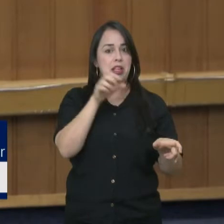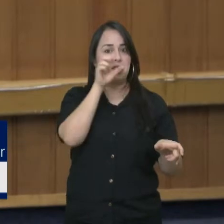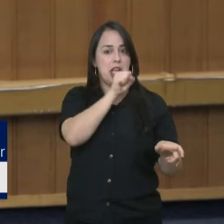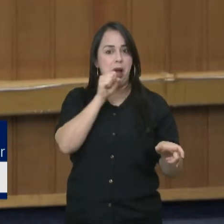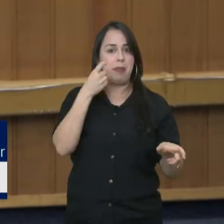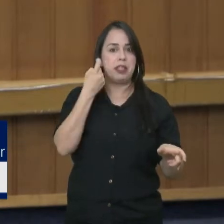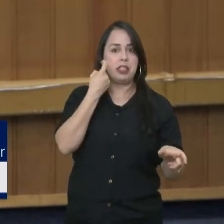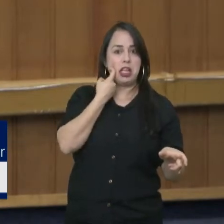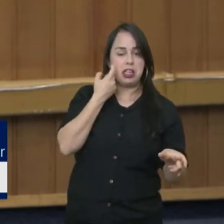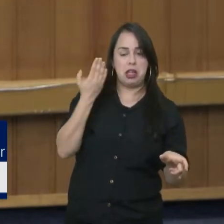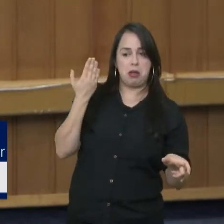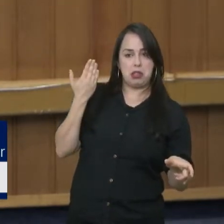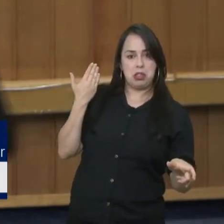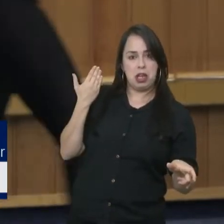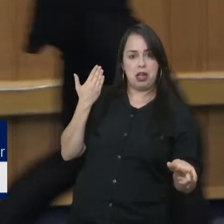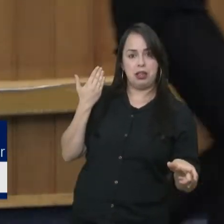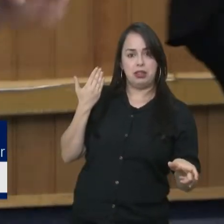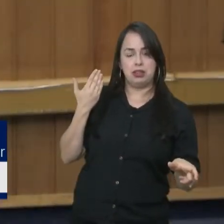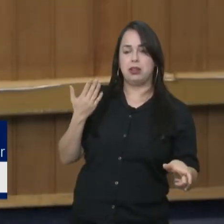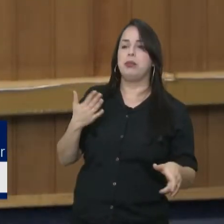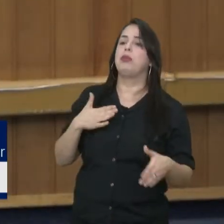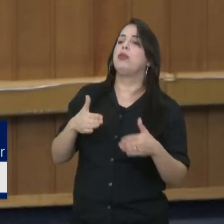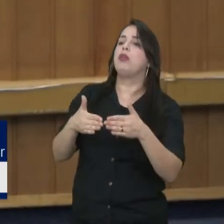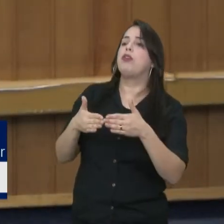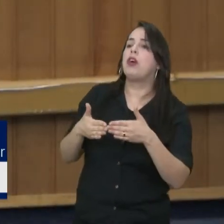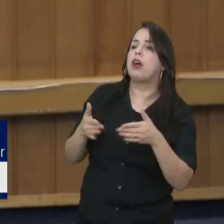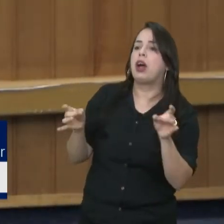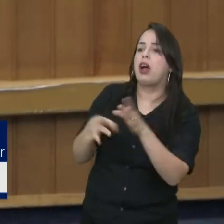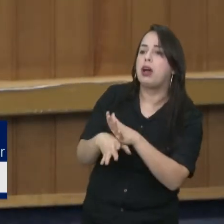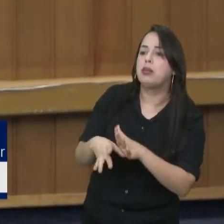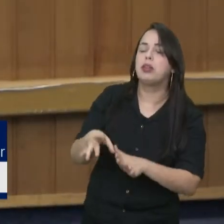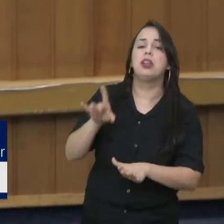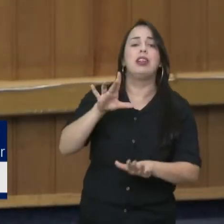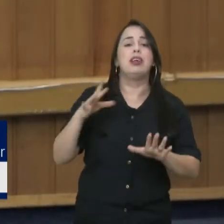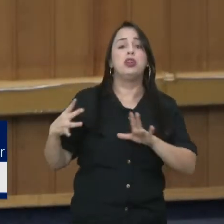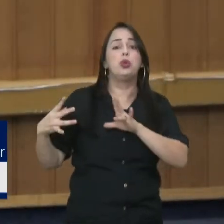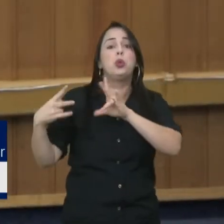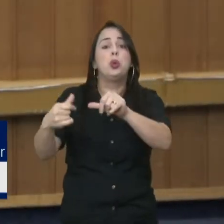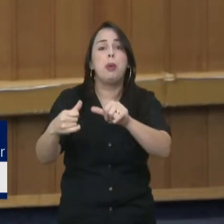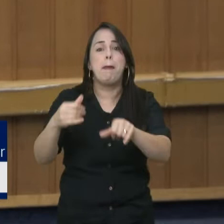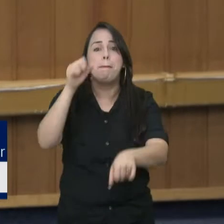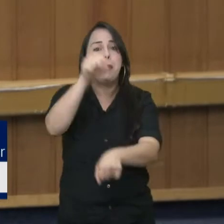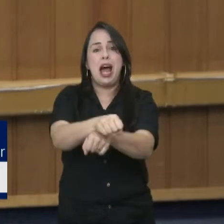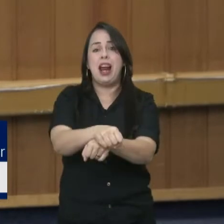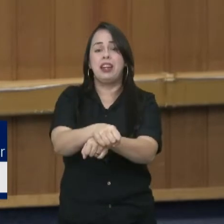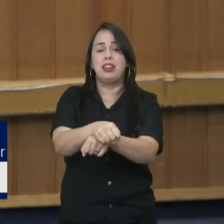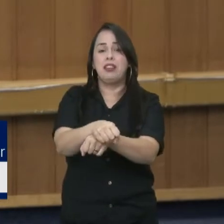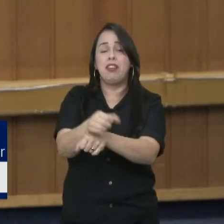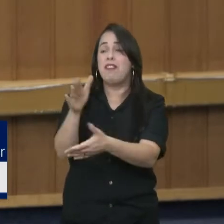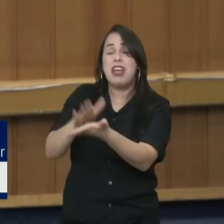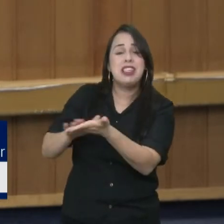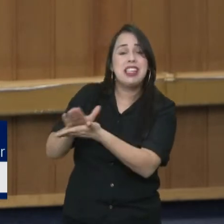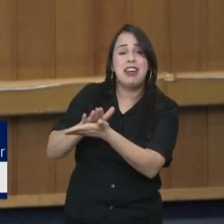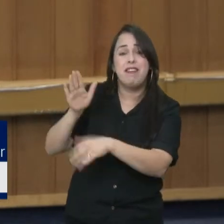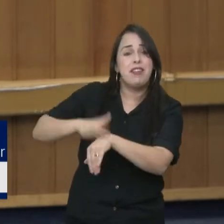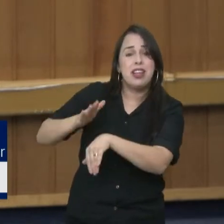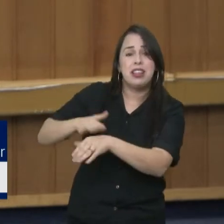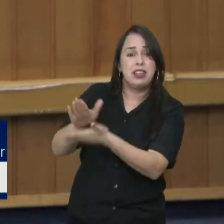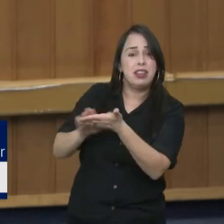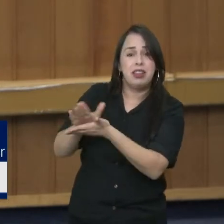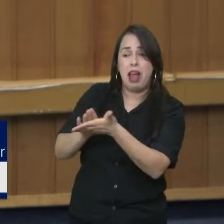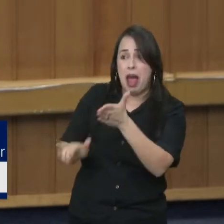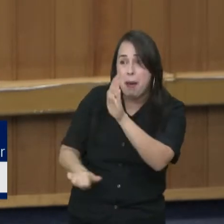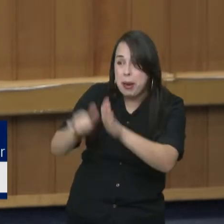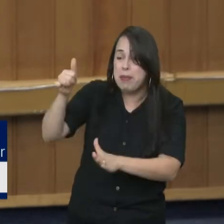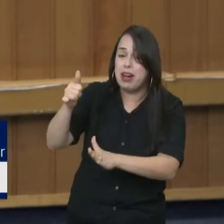sexta, quinta, sexta... Conclua, sábado, vereadora. Tudo parado e ninguém tomou providência nenhuma. Não é a primeira